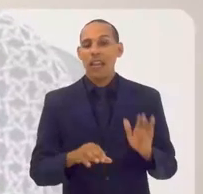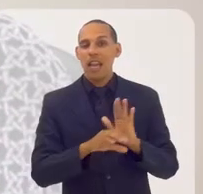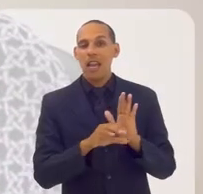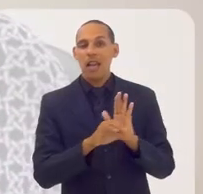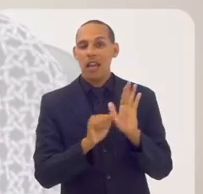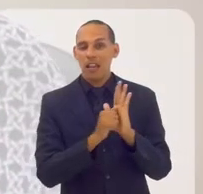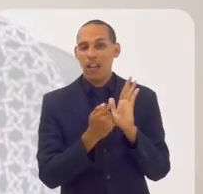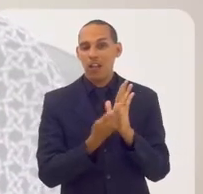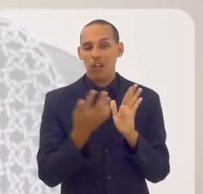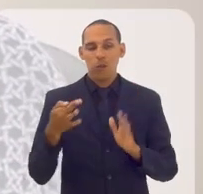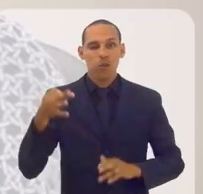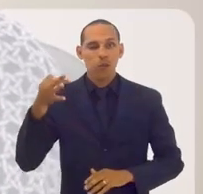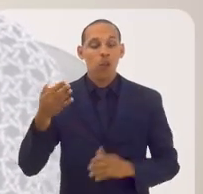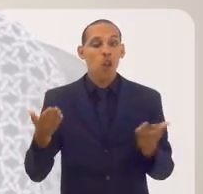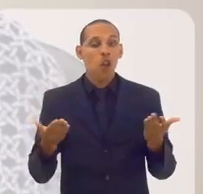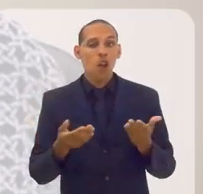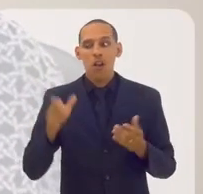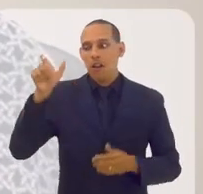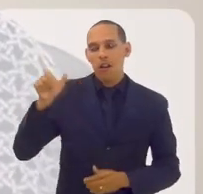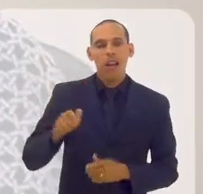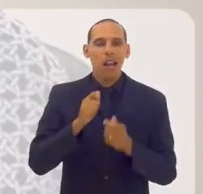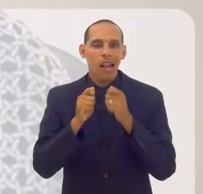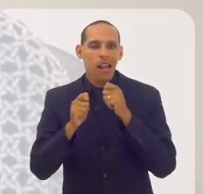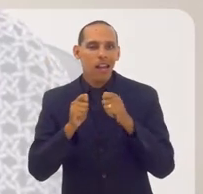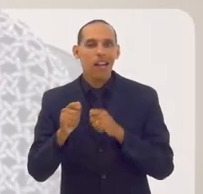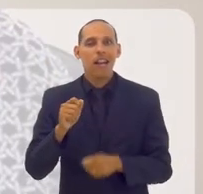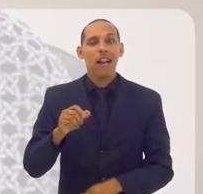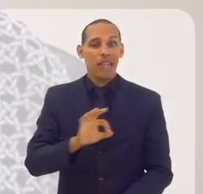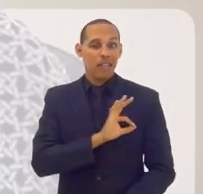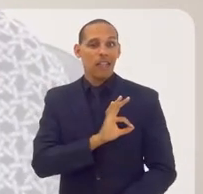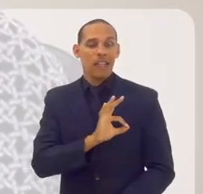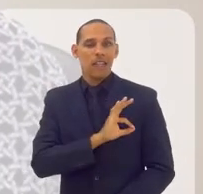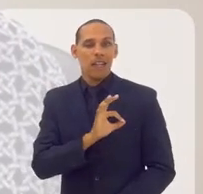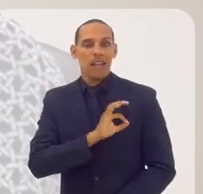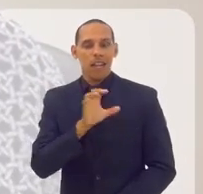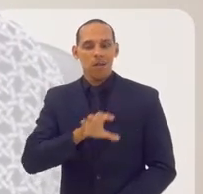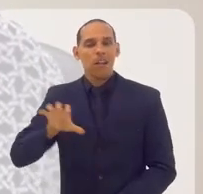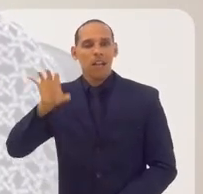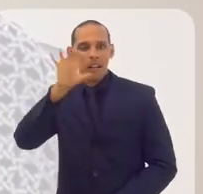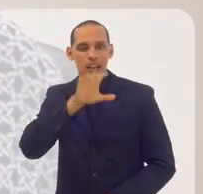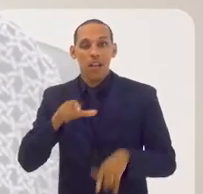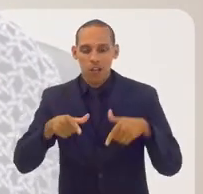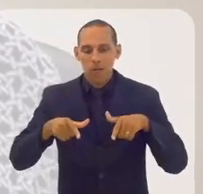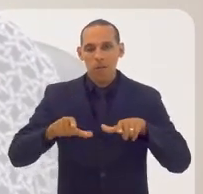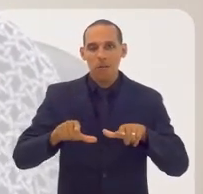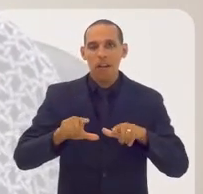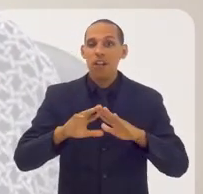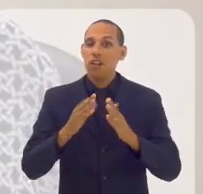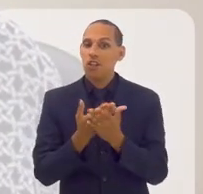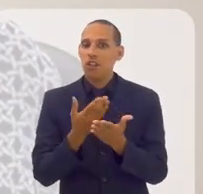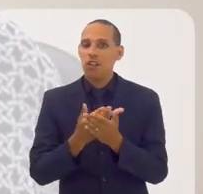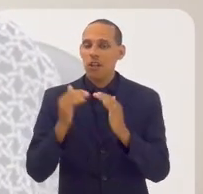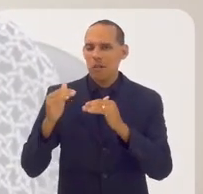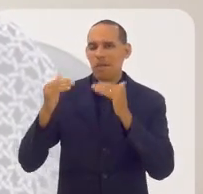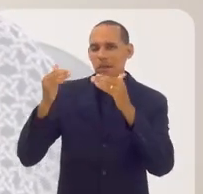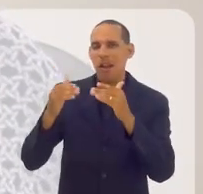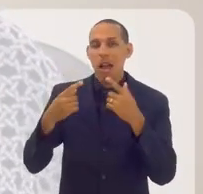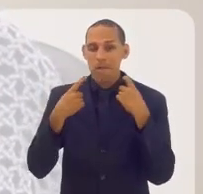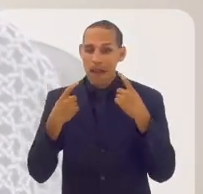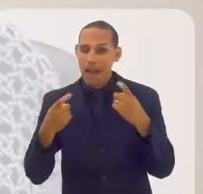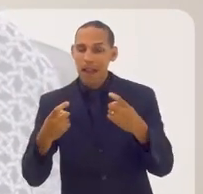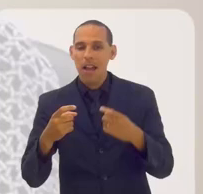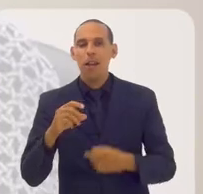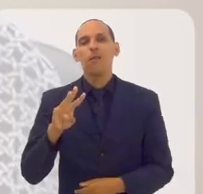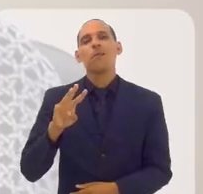capítulo da Agenda de Futuro de hoje traz como entrevistado o delegado regional da Associação dos Diplomados da Escola Superior de Guerra, Wilson